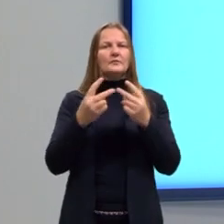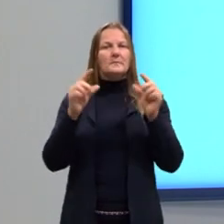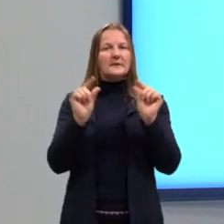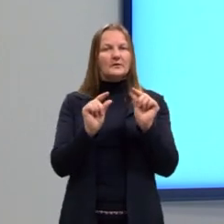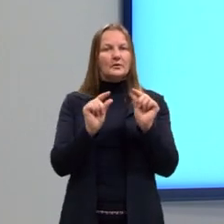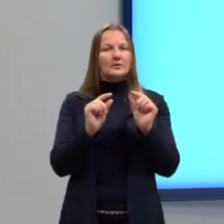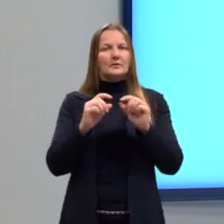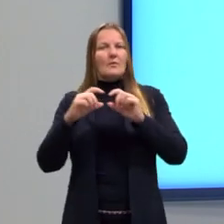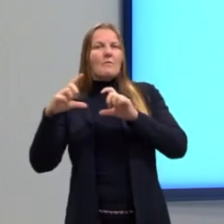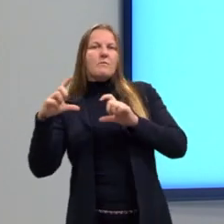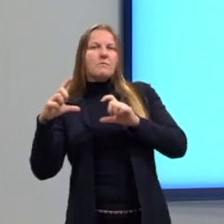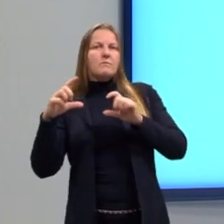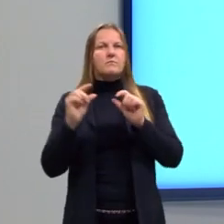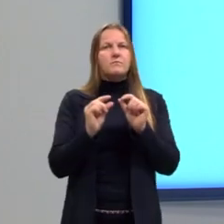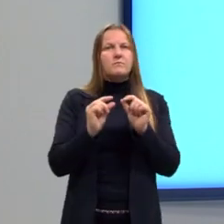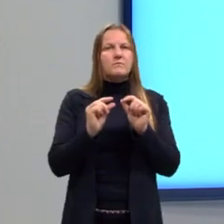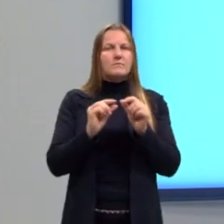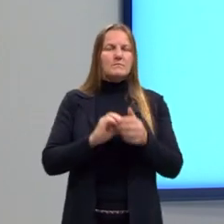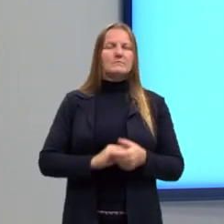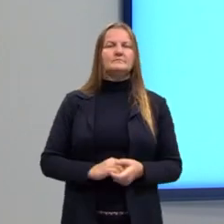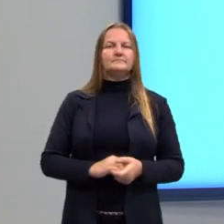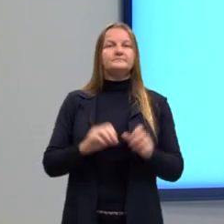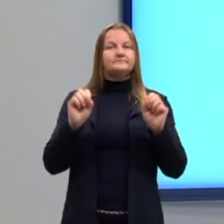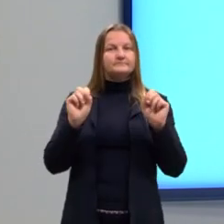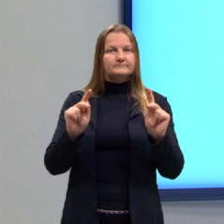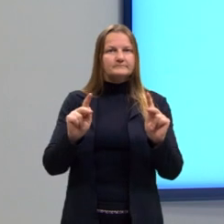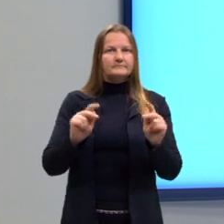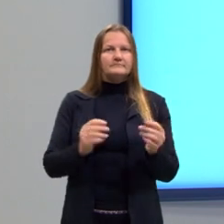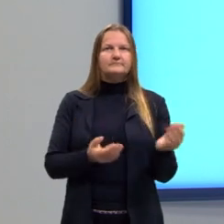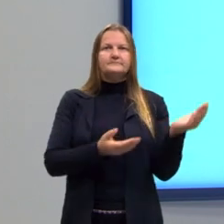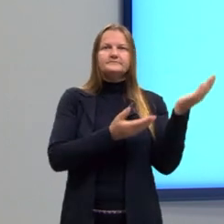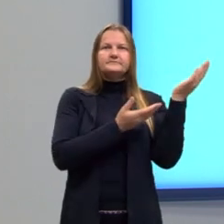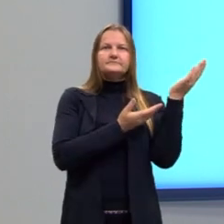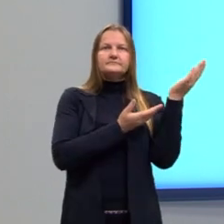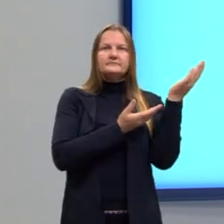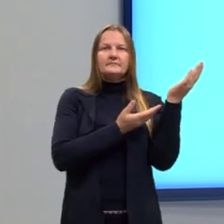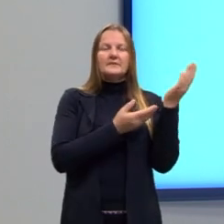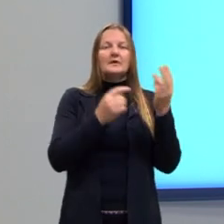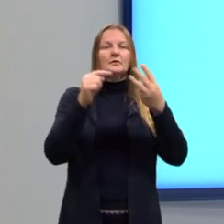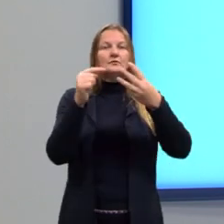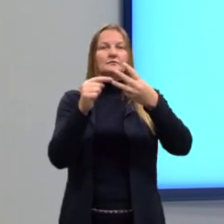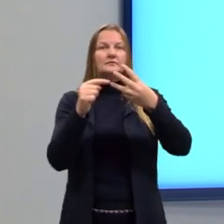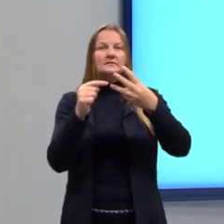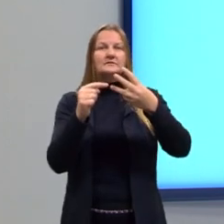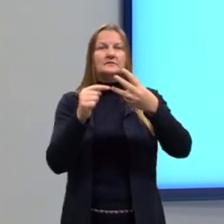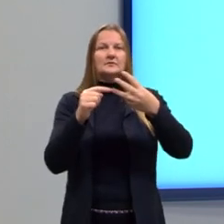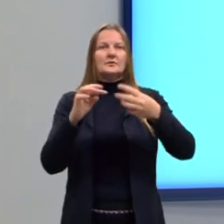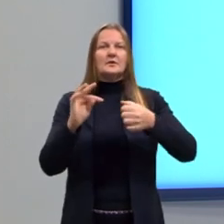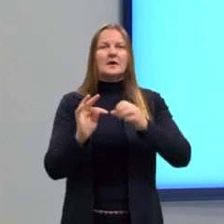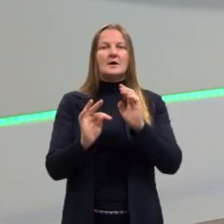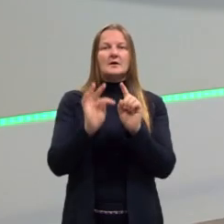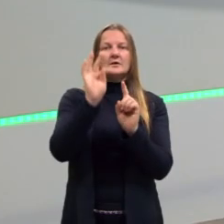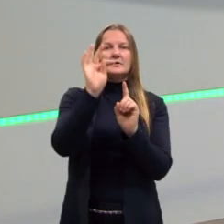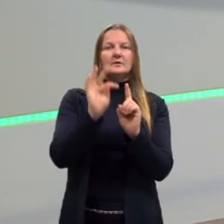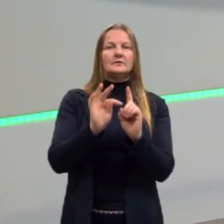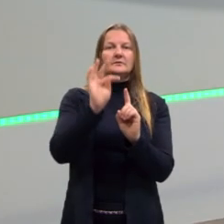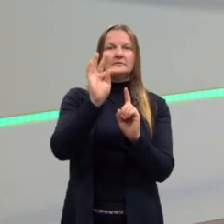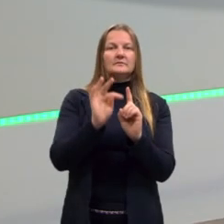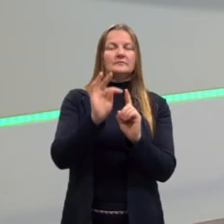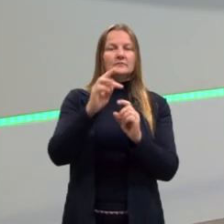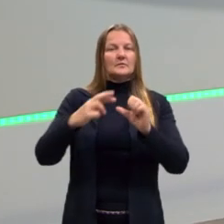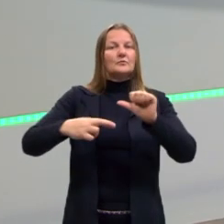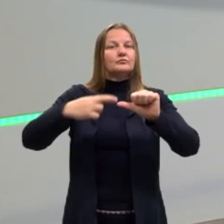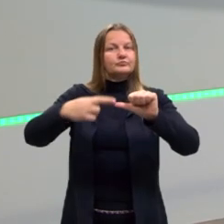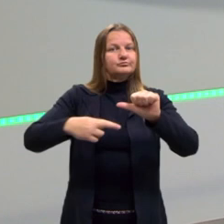Ok até aí tudo bem né e à temperatura a gente sabe que a temperatura é fundamental quando a gente está falando de